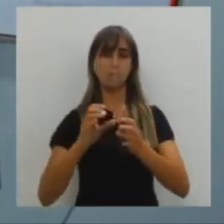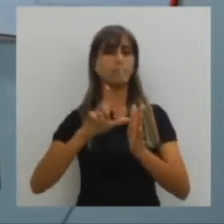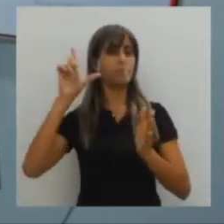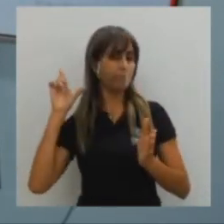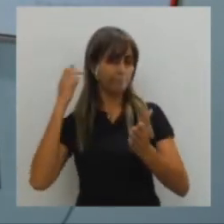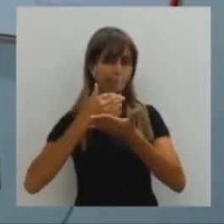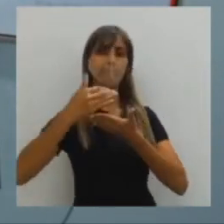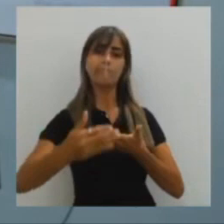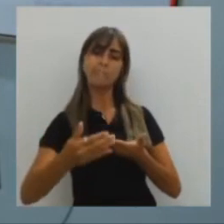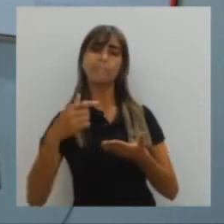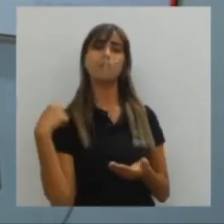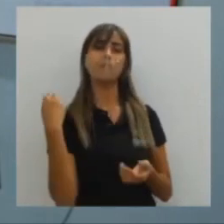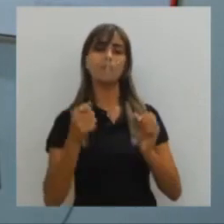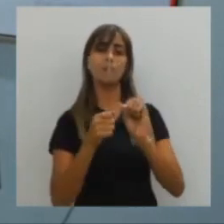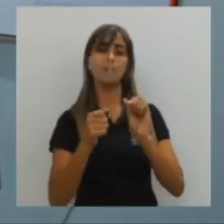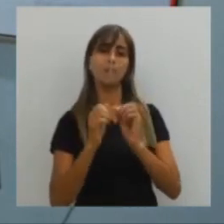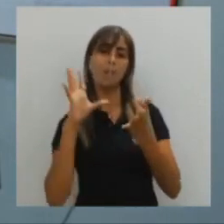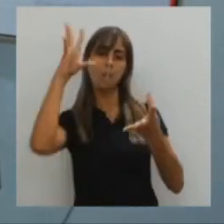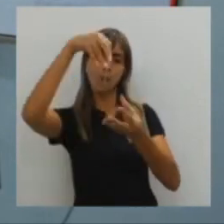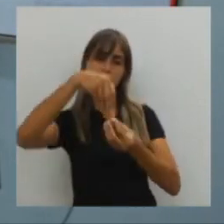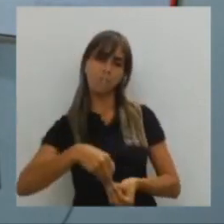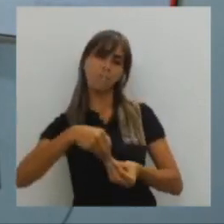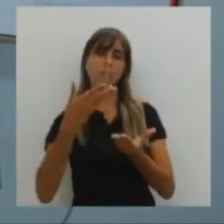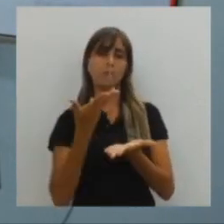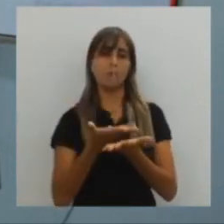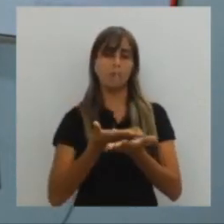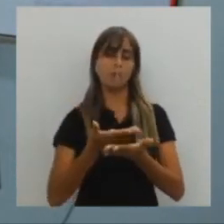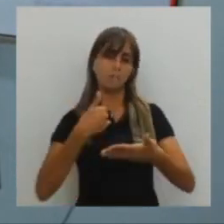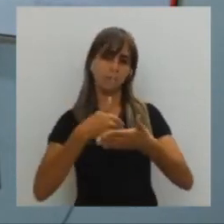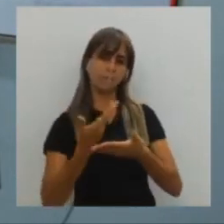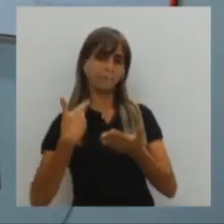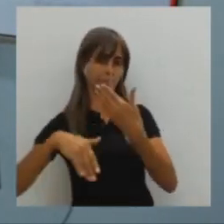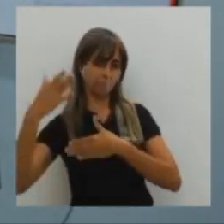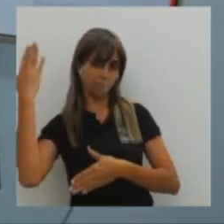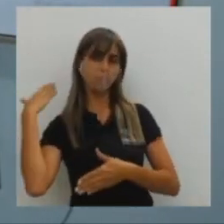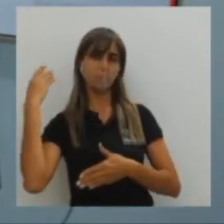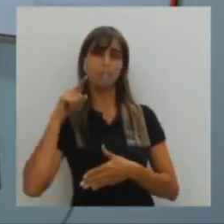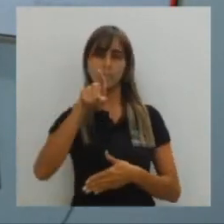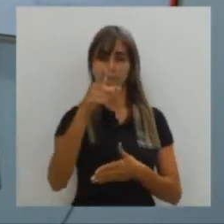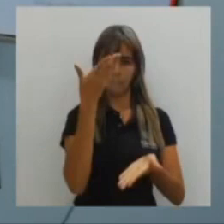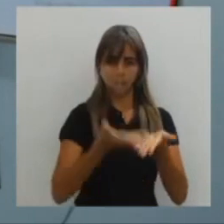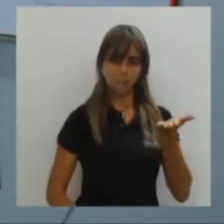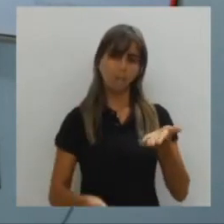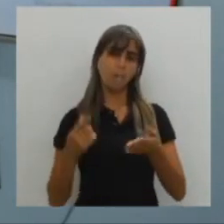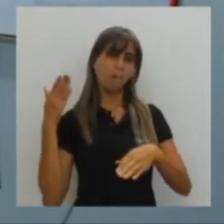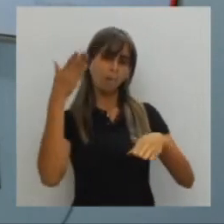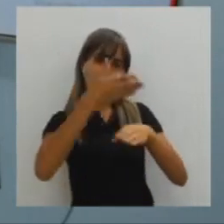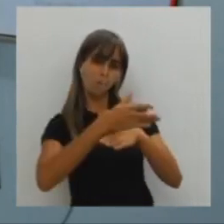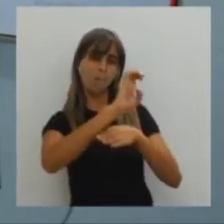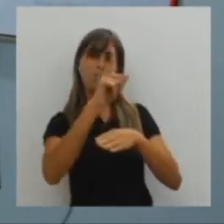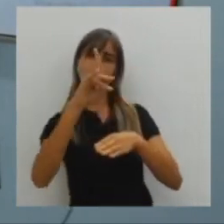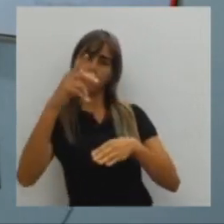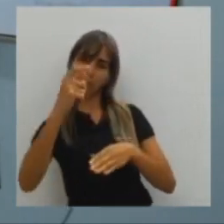da continuidade, a gente vai fazer um breve resgate, um breve resumo do que a gente já trabalhou na aula de ontem. Se você perdeu, vai lá no canal do